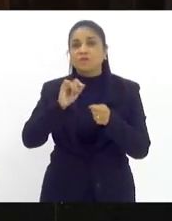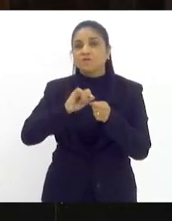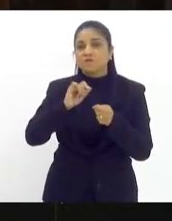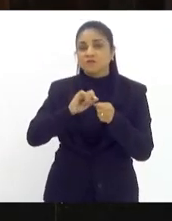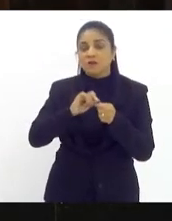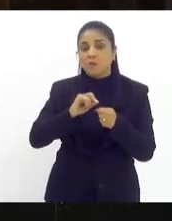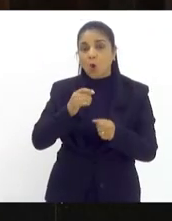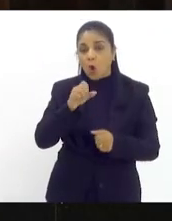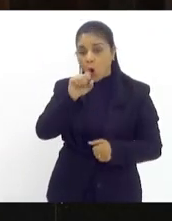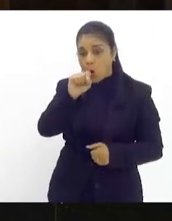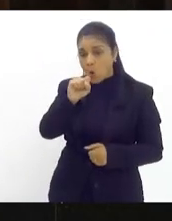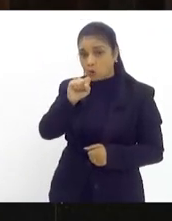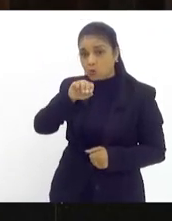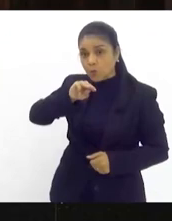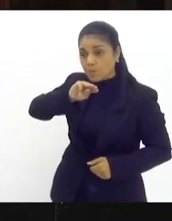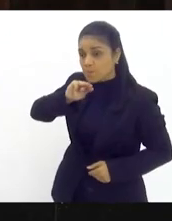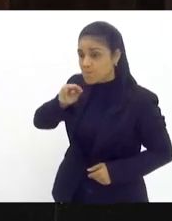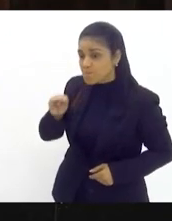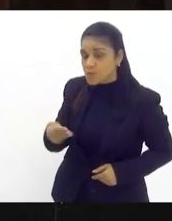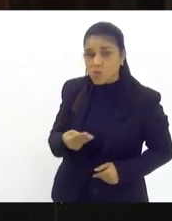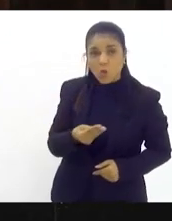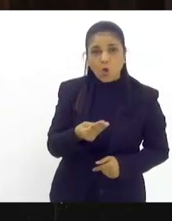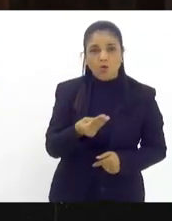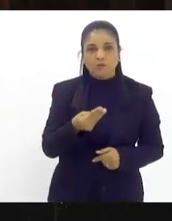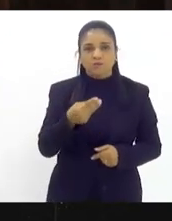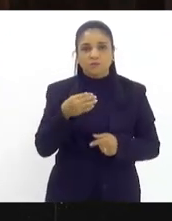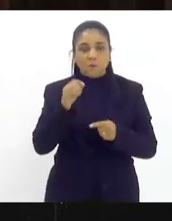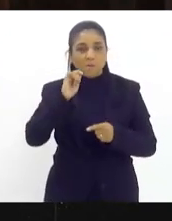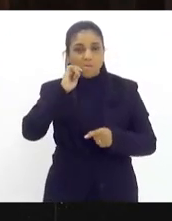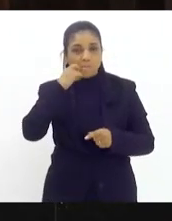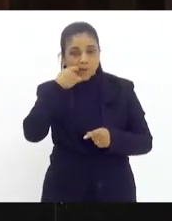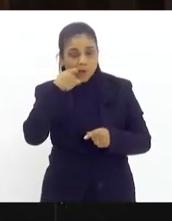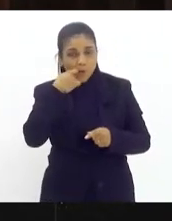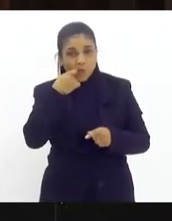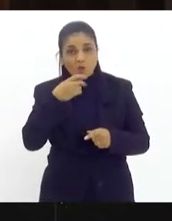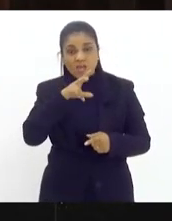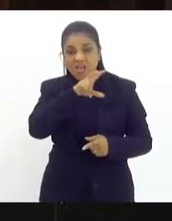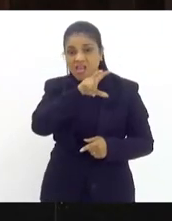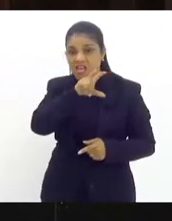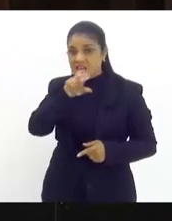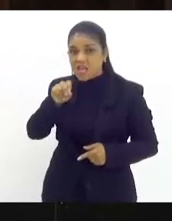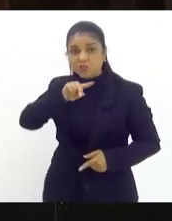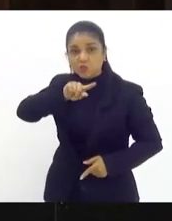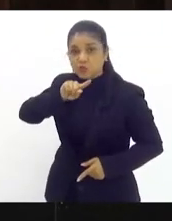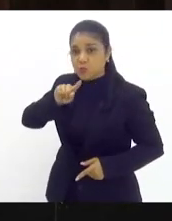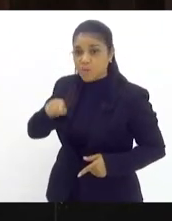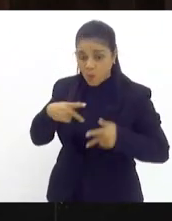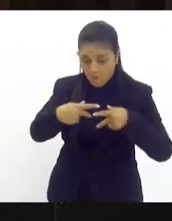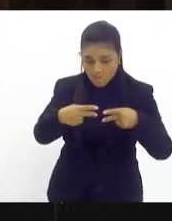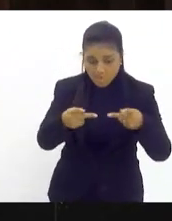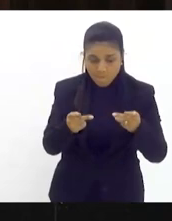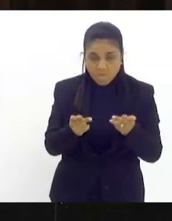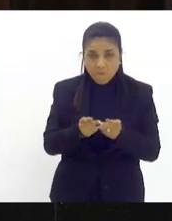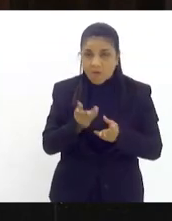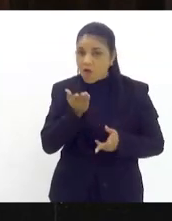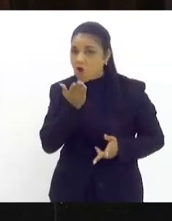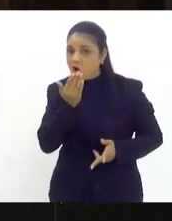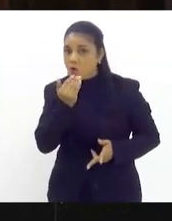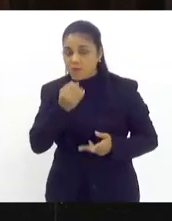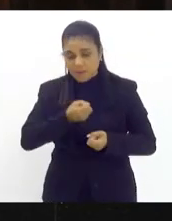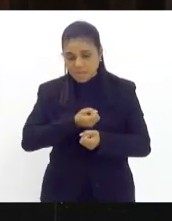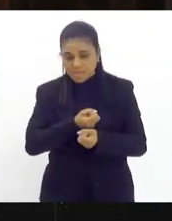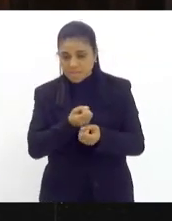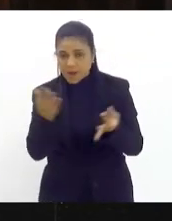distribuídos nós já fizemos 500 mil pratos de comida e nós distribuímos no ano passado